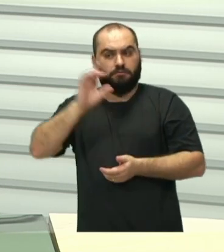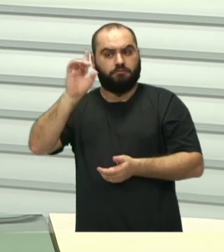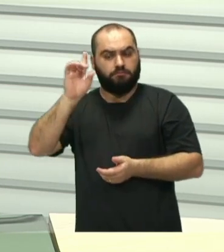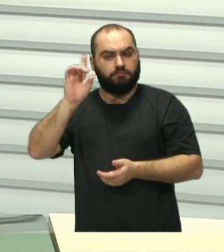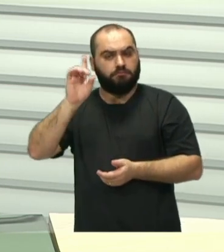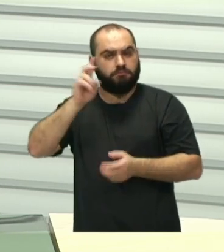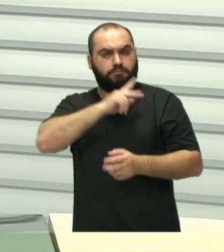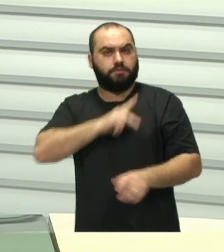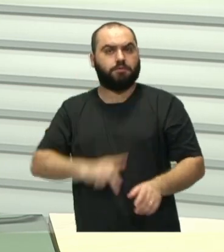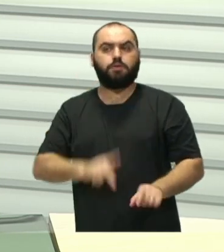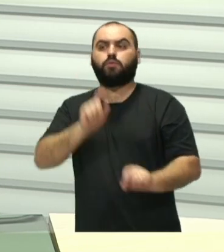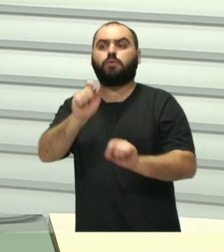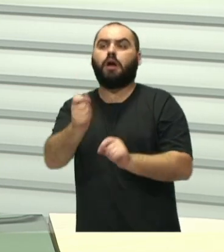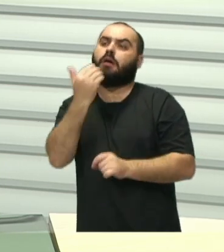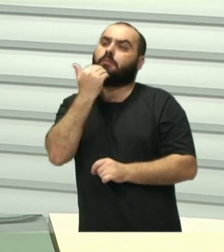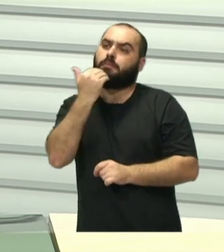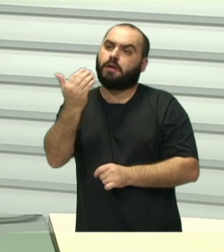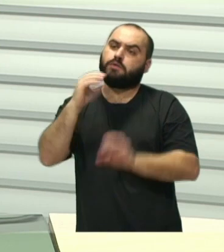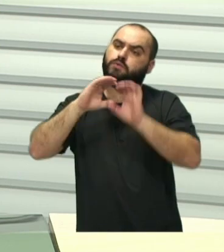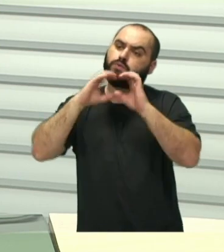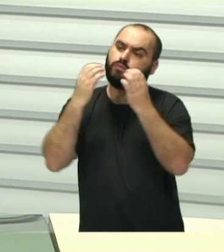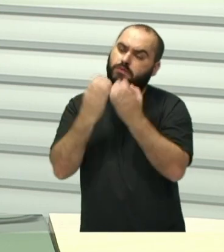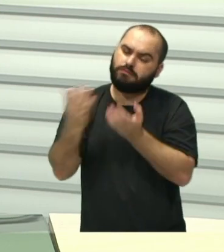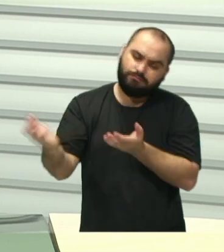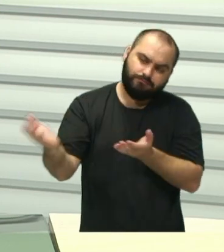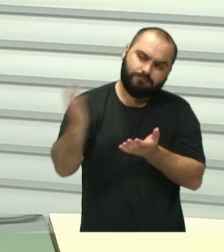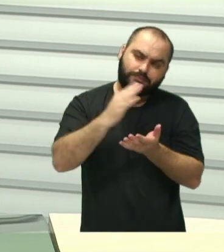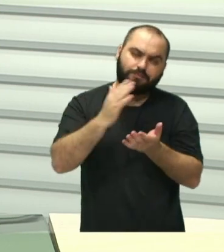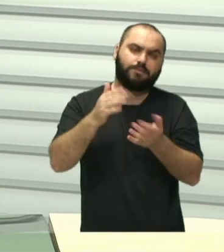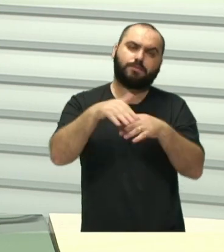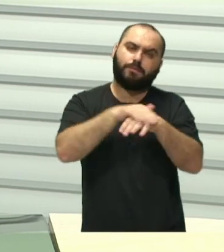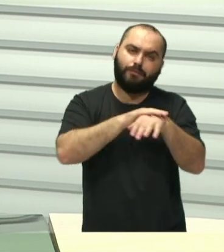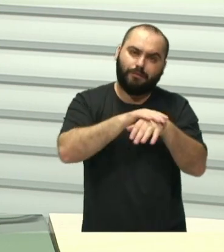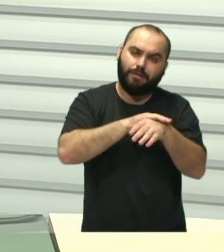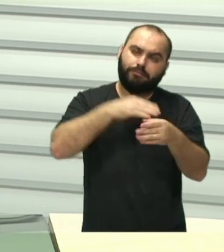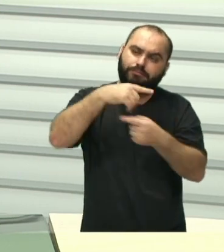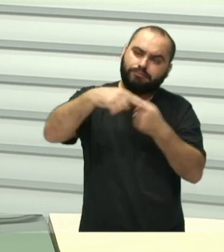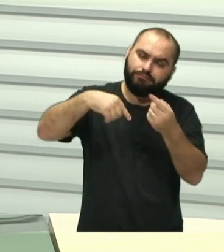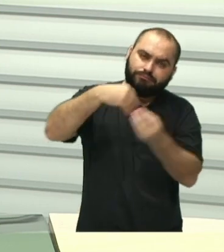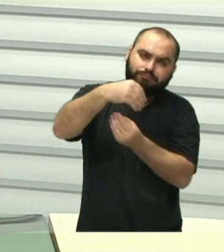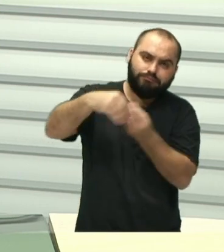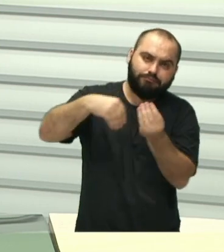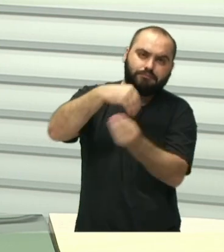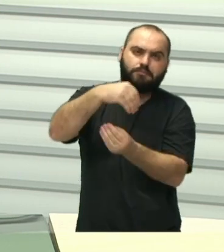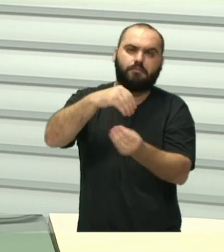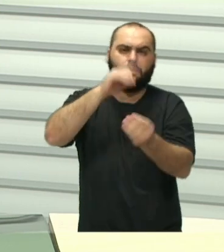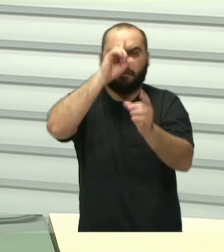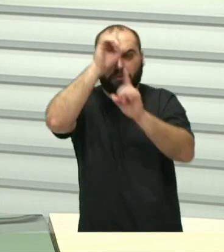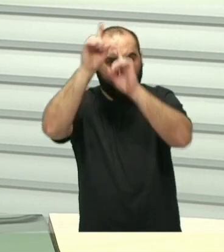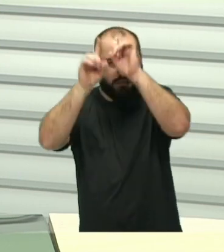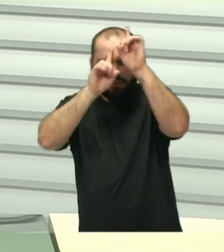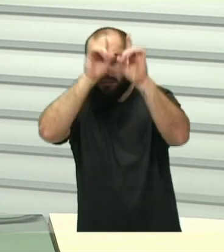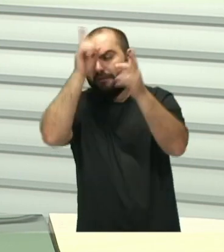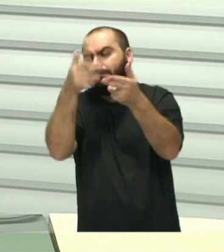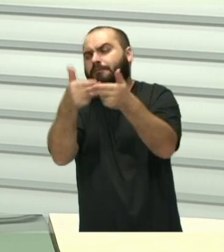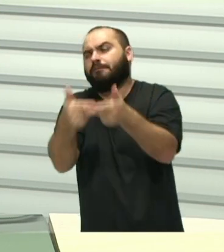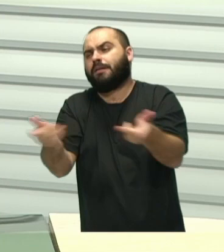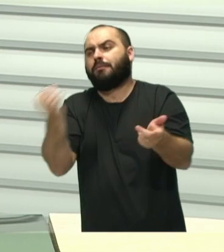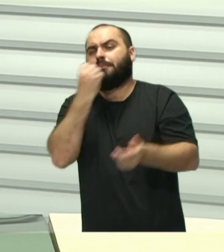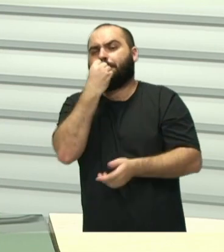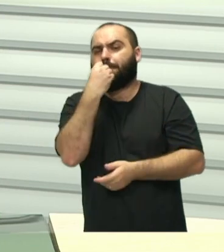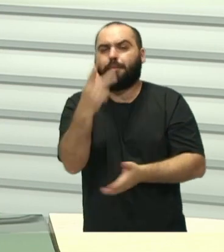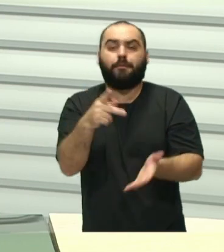mesa para que a comunidade se envolva nesse debate e posta também contribuir conosco vem muitas ideias bacanas